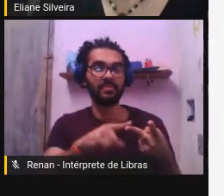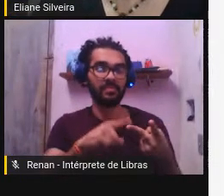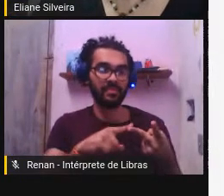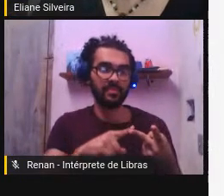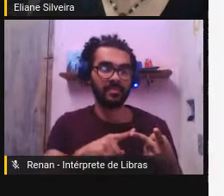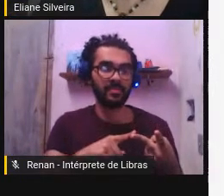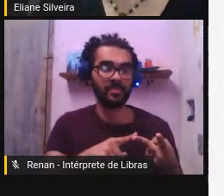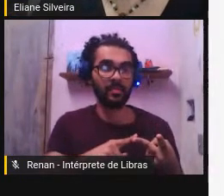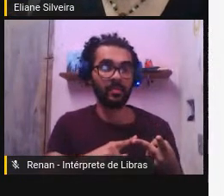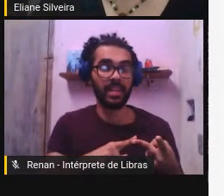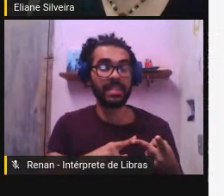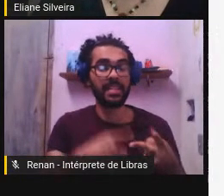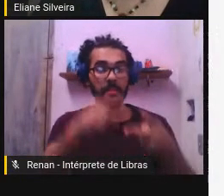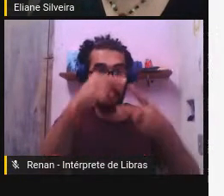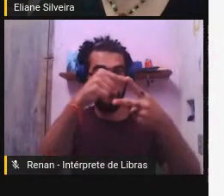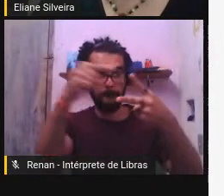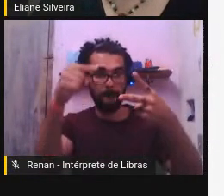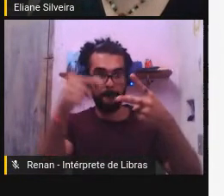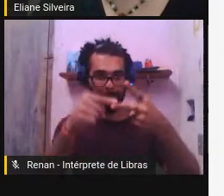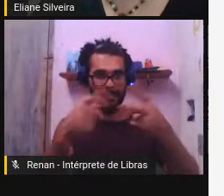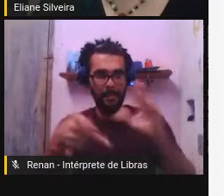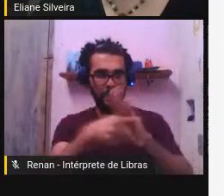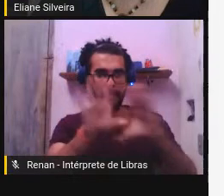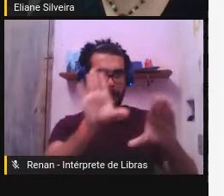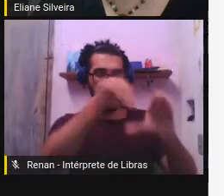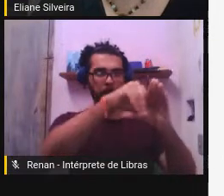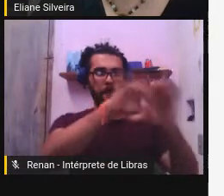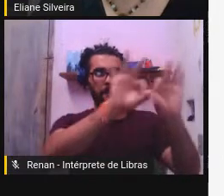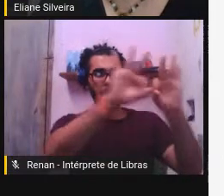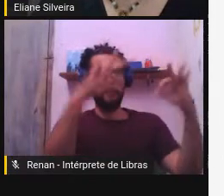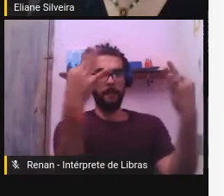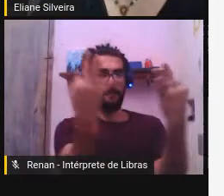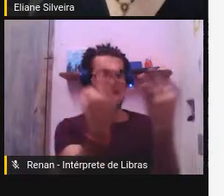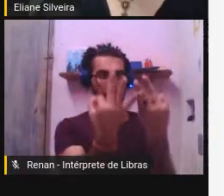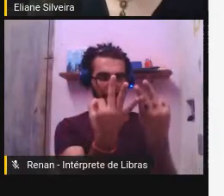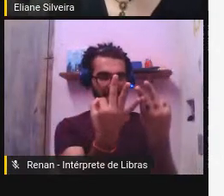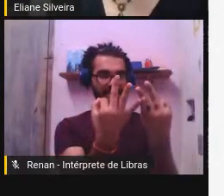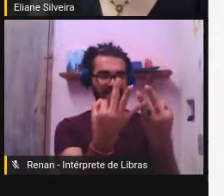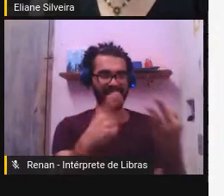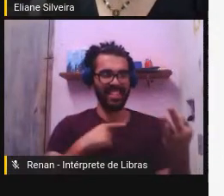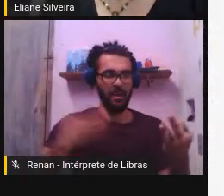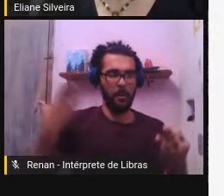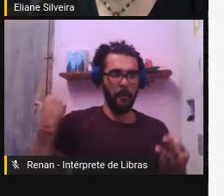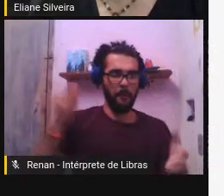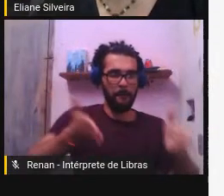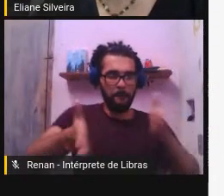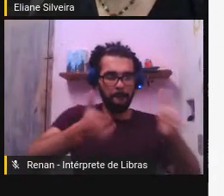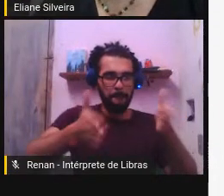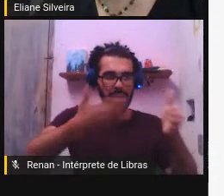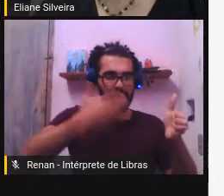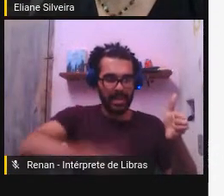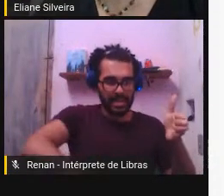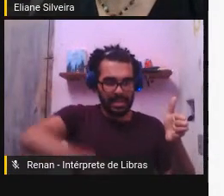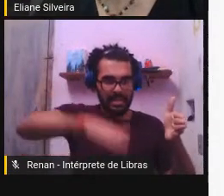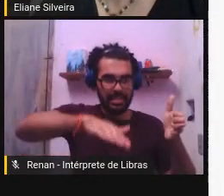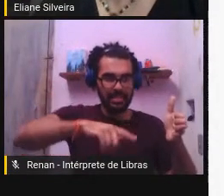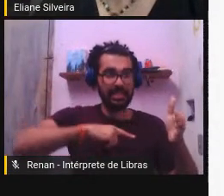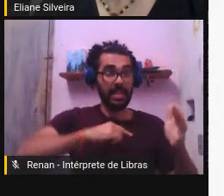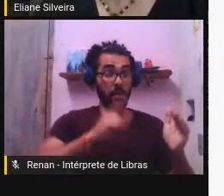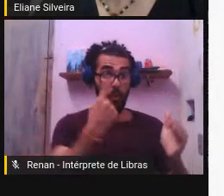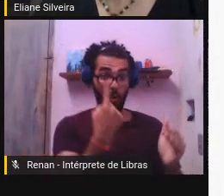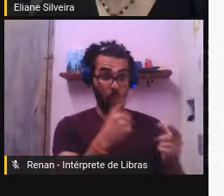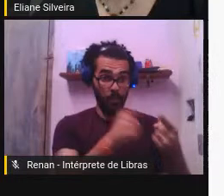duas figuras do seu entorno familiar com as quais conviveu no período da sua infância. O vizinho da sua casa de campo da família